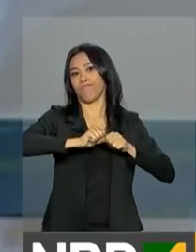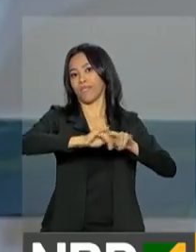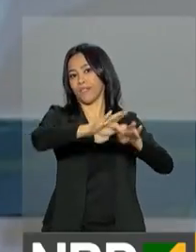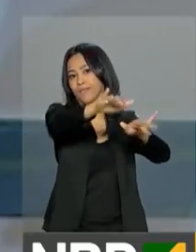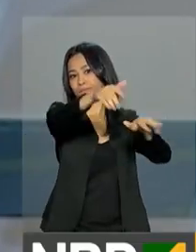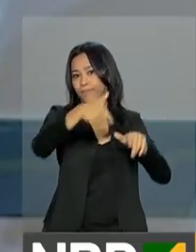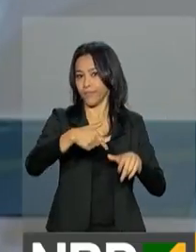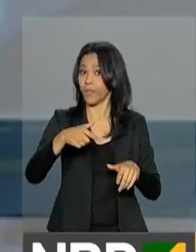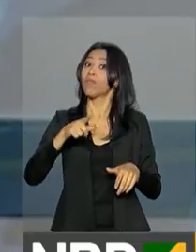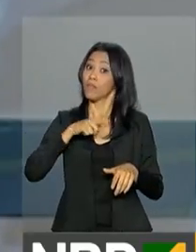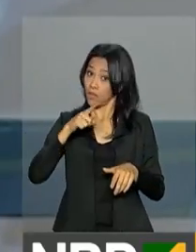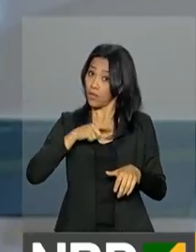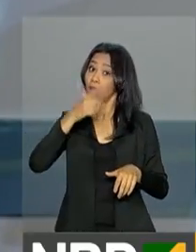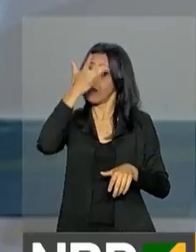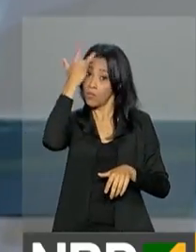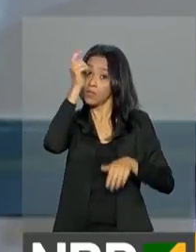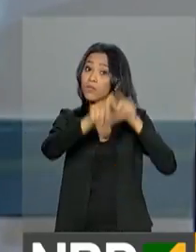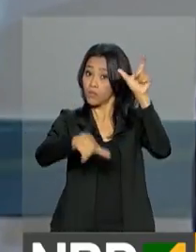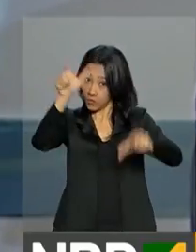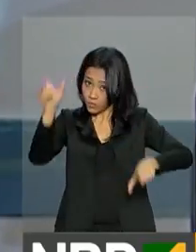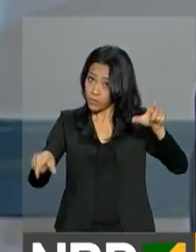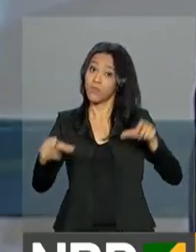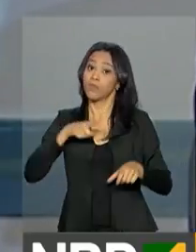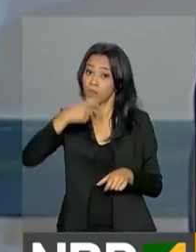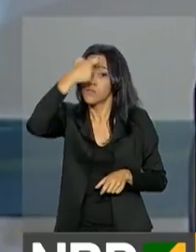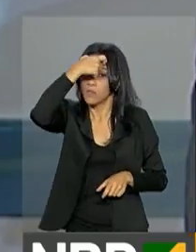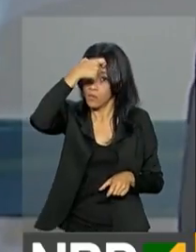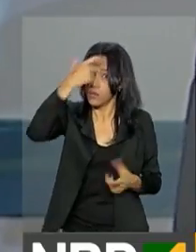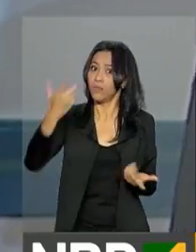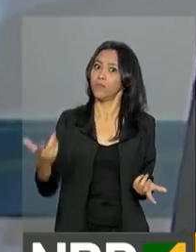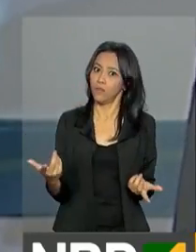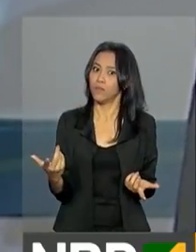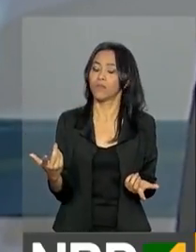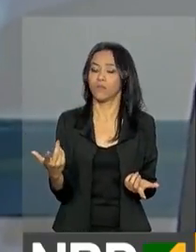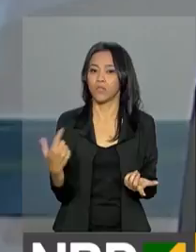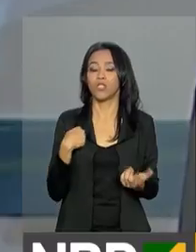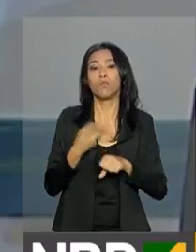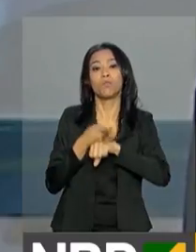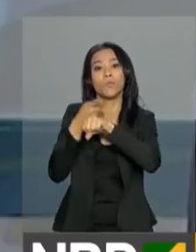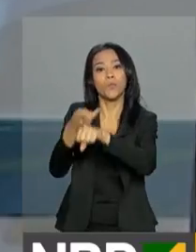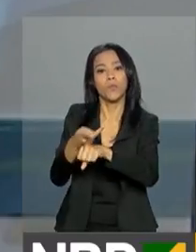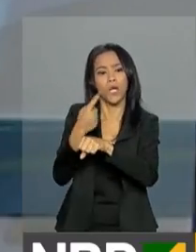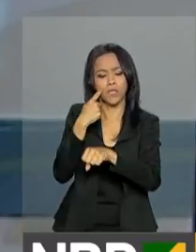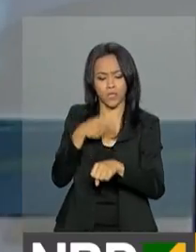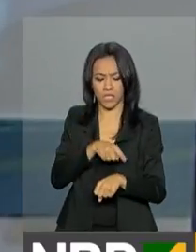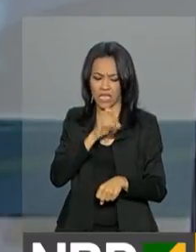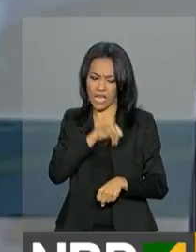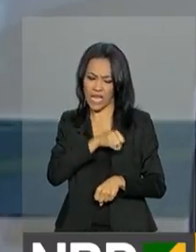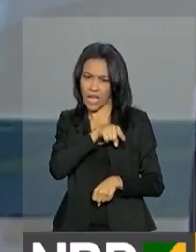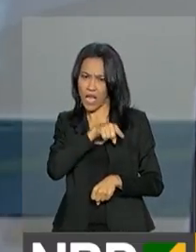consciência, pelas palavras do Márcio e pelas palavras do Eunício, ainda têm consciência de que